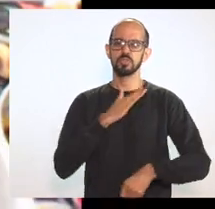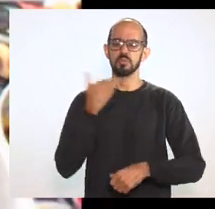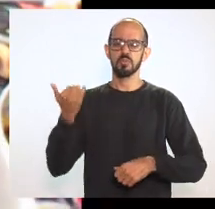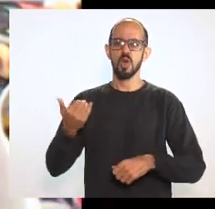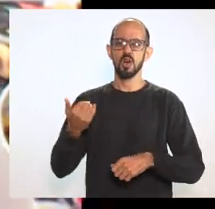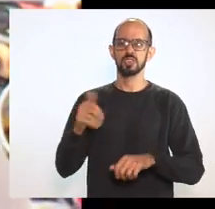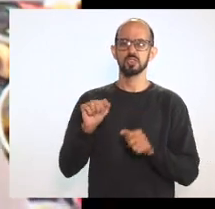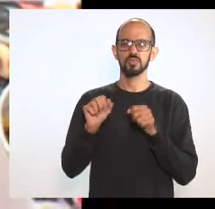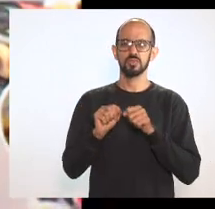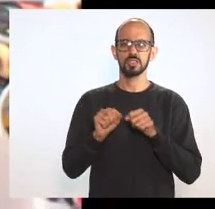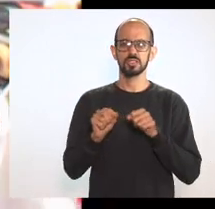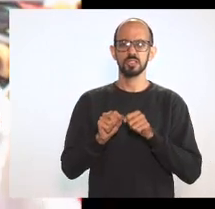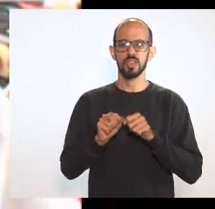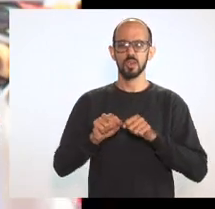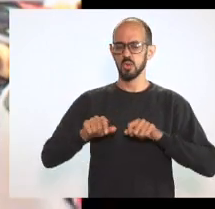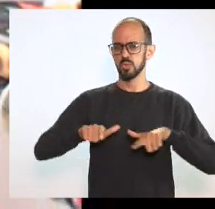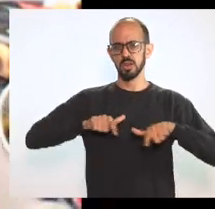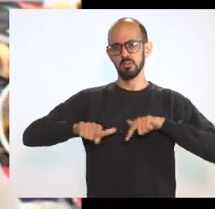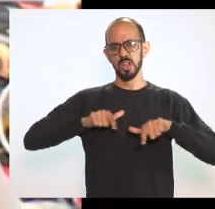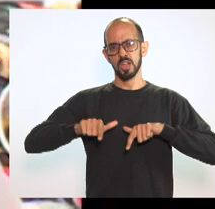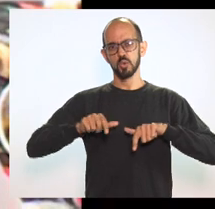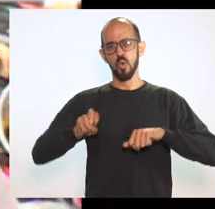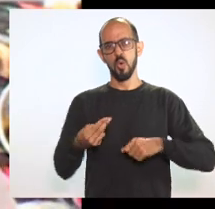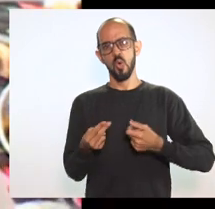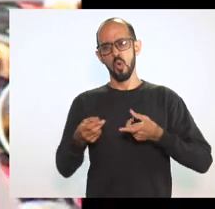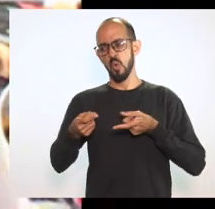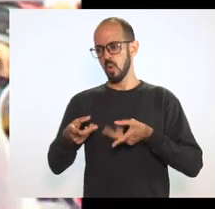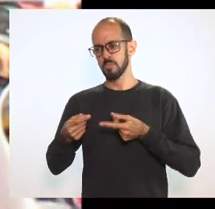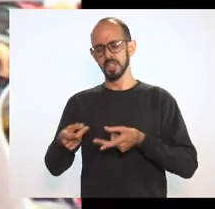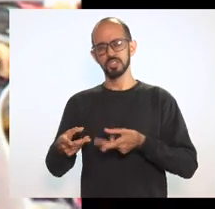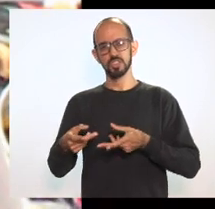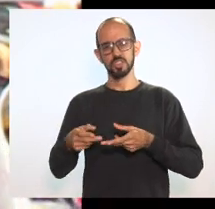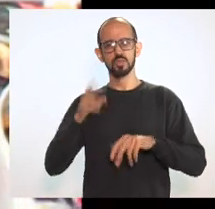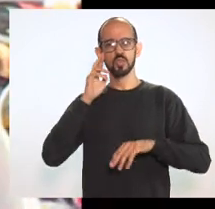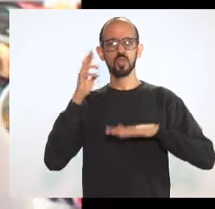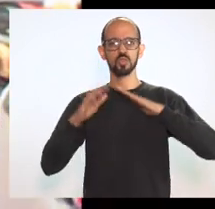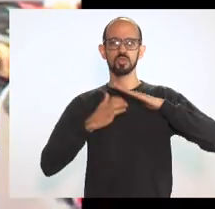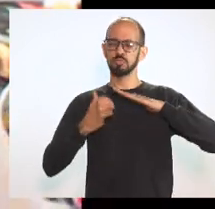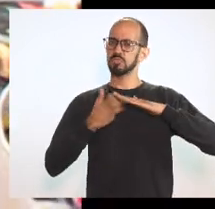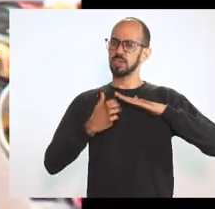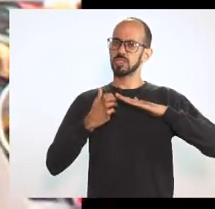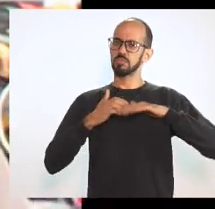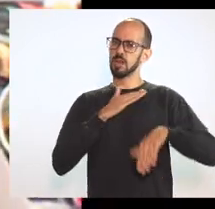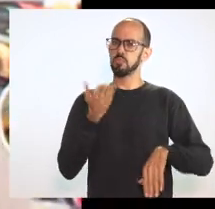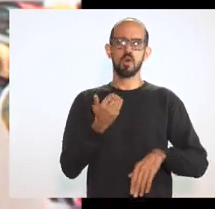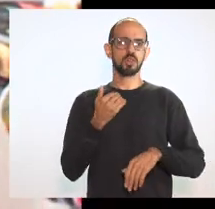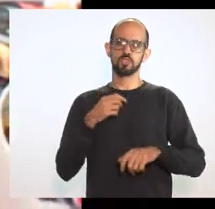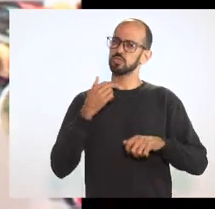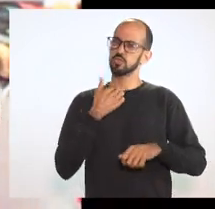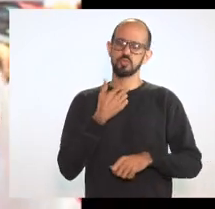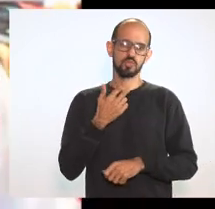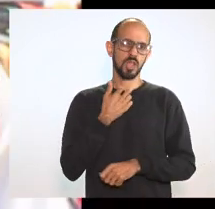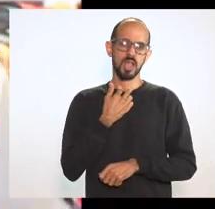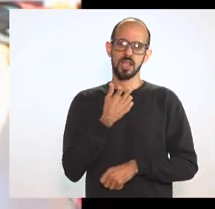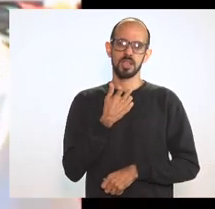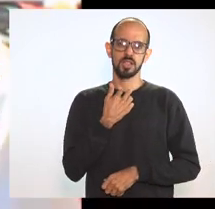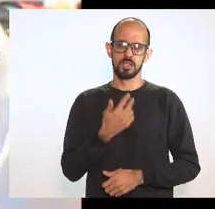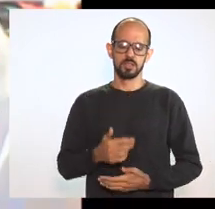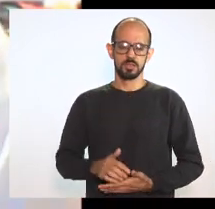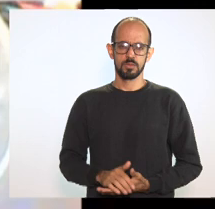seja o trabalhador, seja o comerciante, seja o empresário, para a morte. Isso é que não dá para acontecer. Obrigado, senhor.